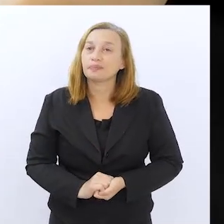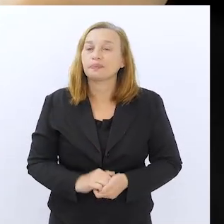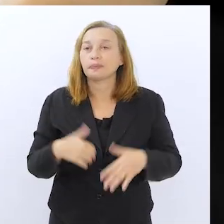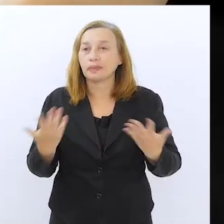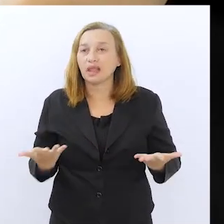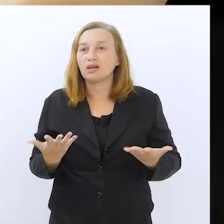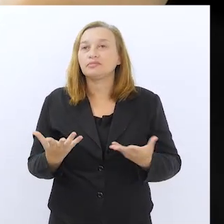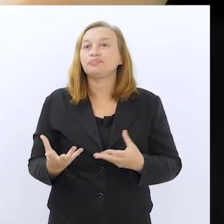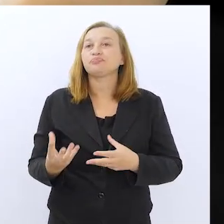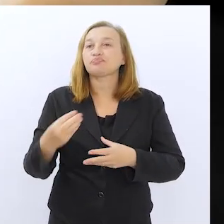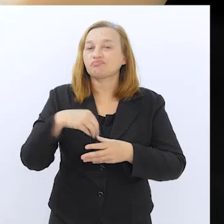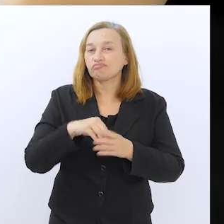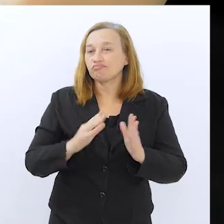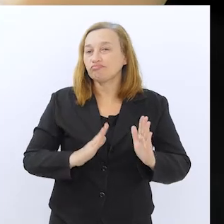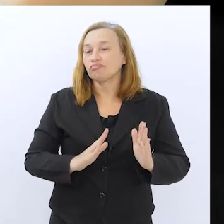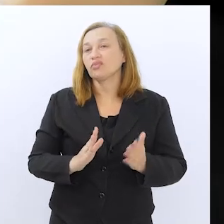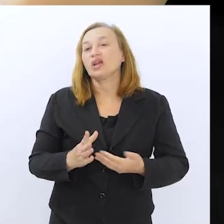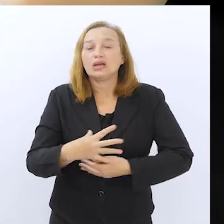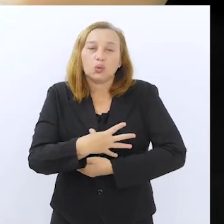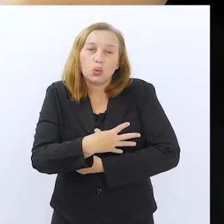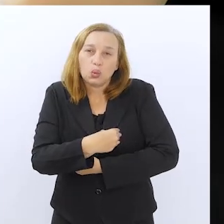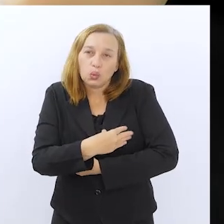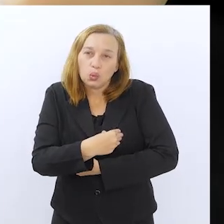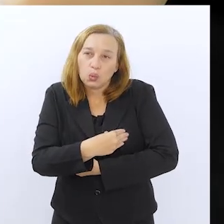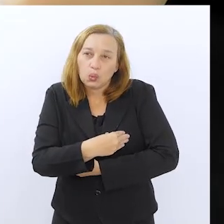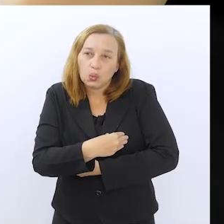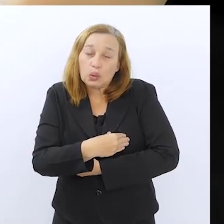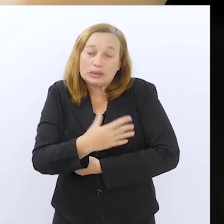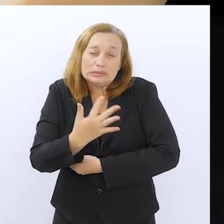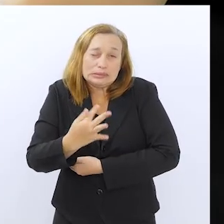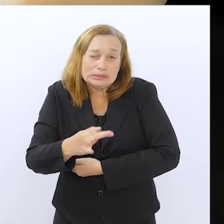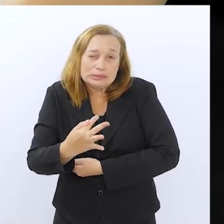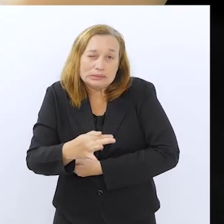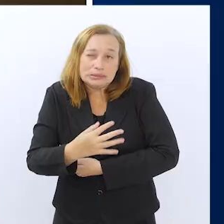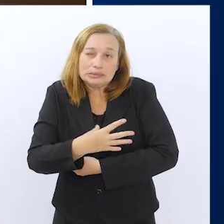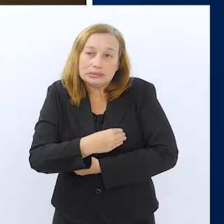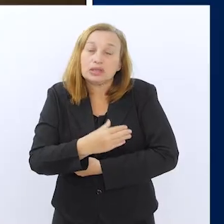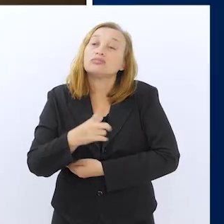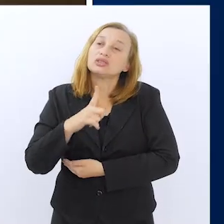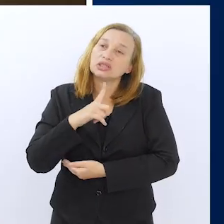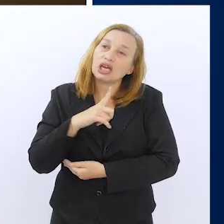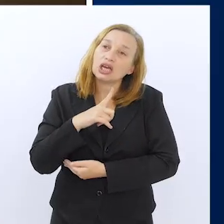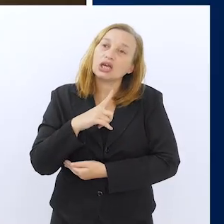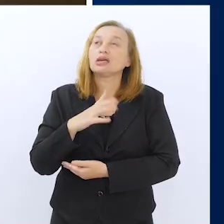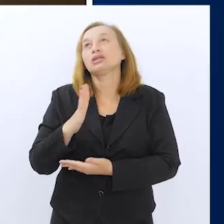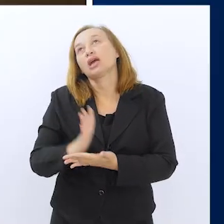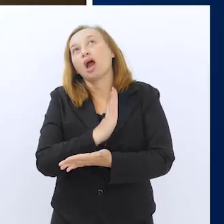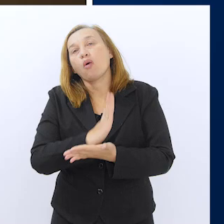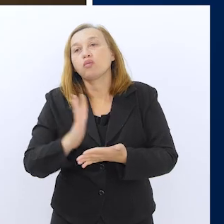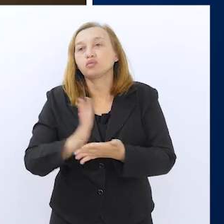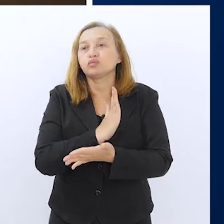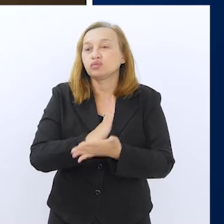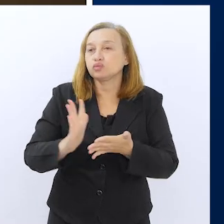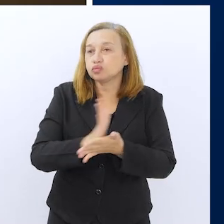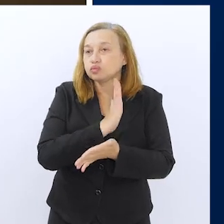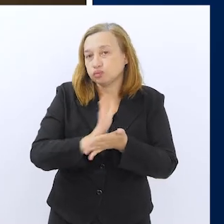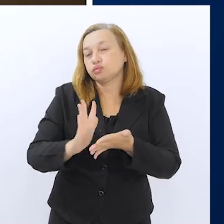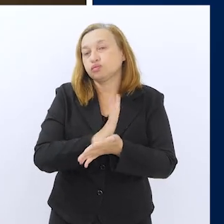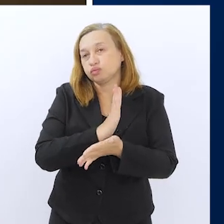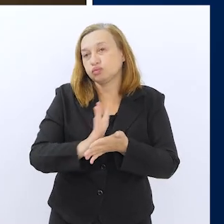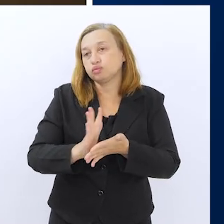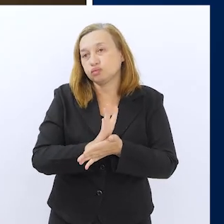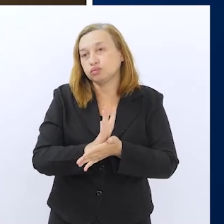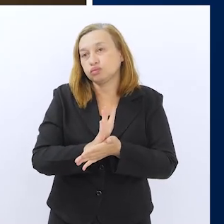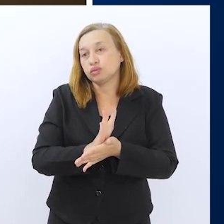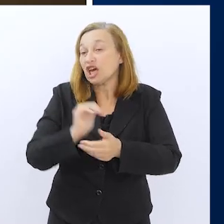fazer Então, agora? dentro desse cenário, né, das fissuras mamárias, né, hoje a gente tem